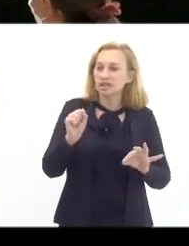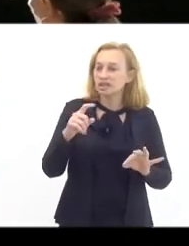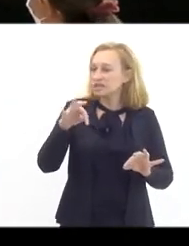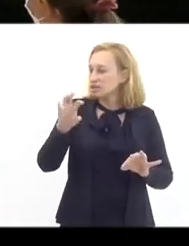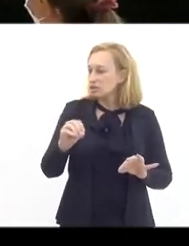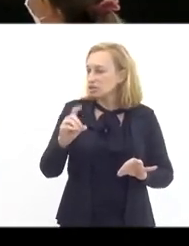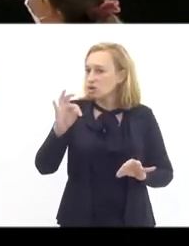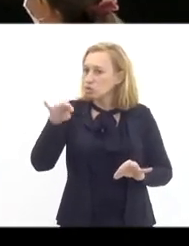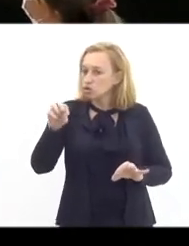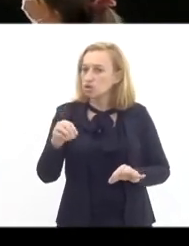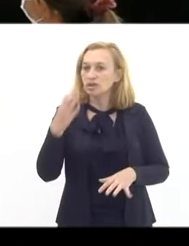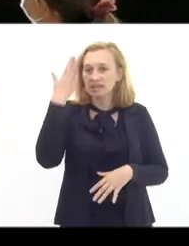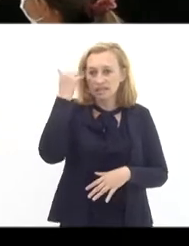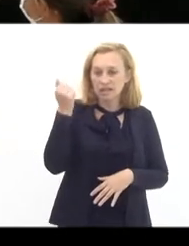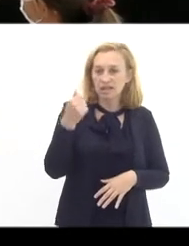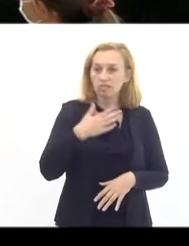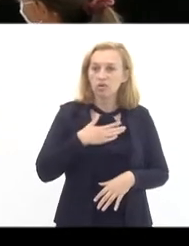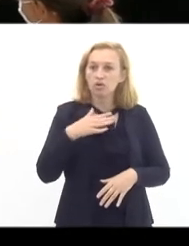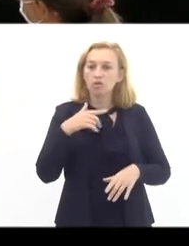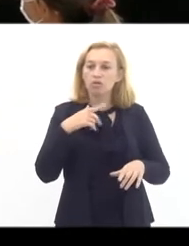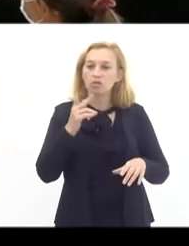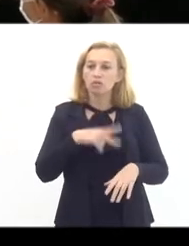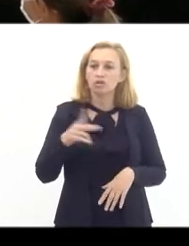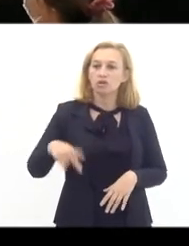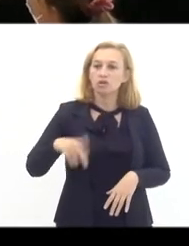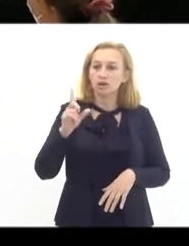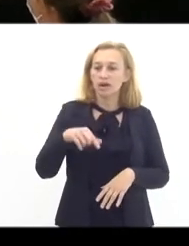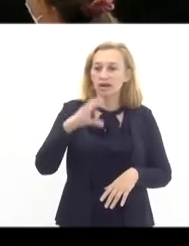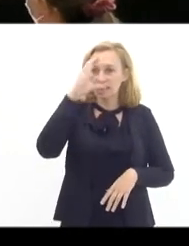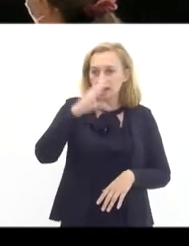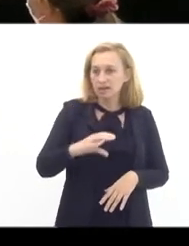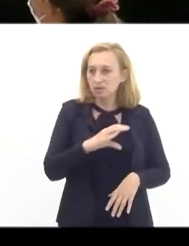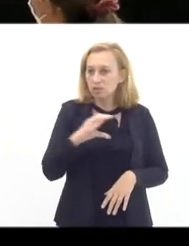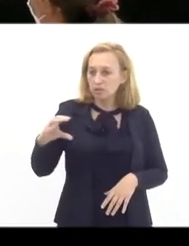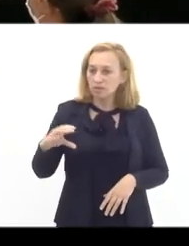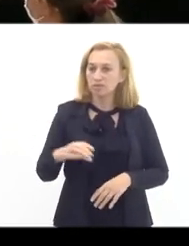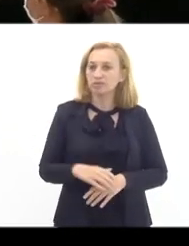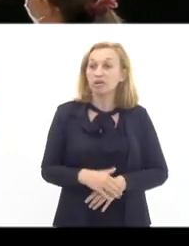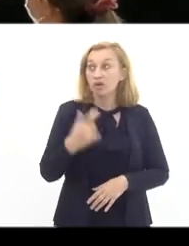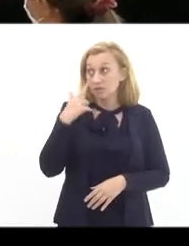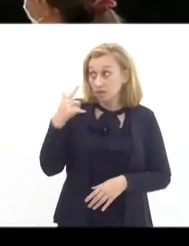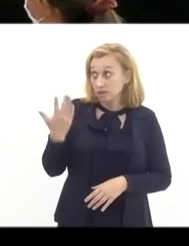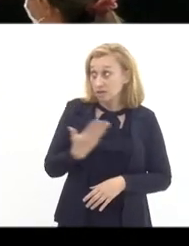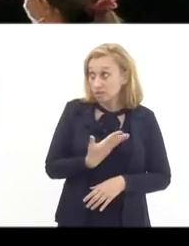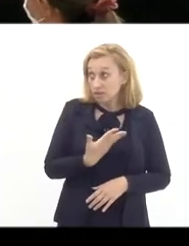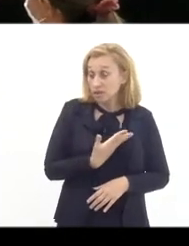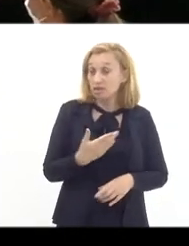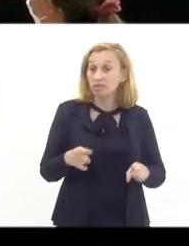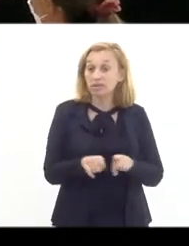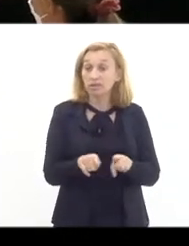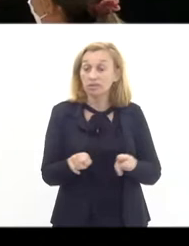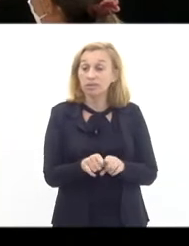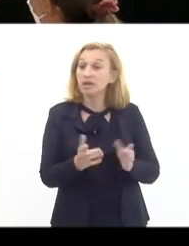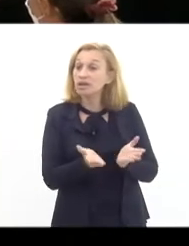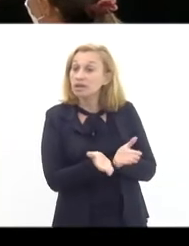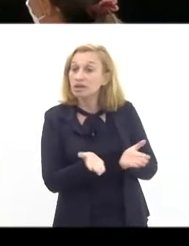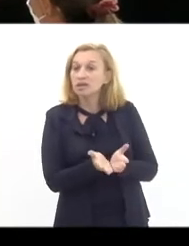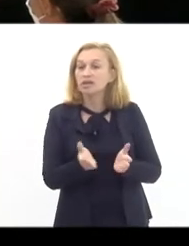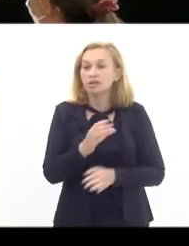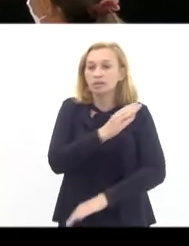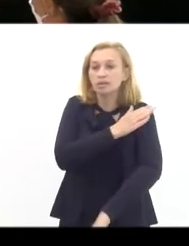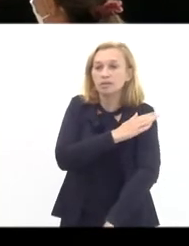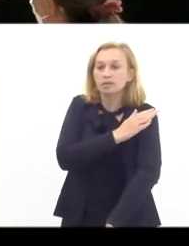sei que o meu professor aqui é católico, né? Eu vi aqui vários colegas também da Igreja Evangélica, da Igreja